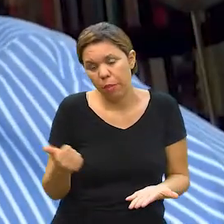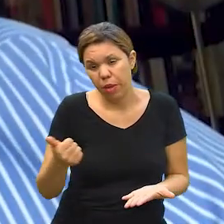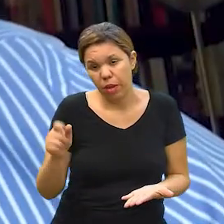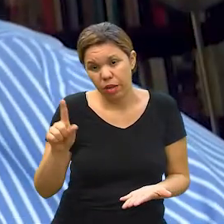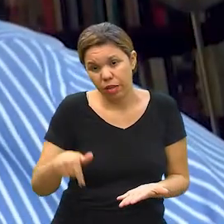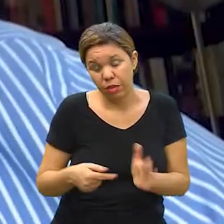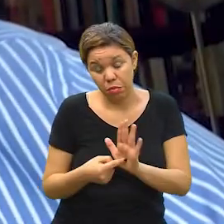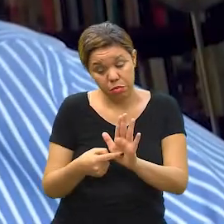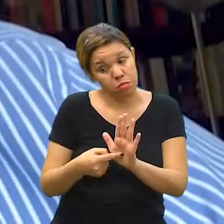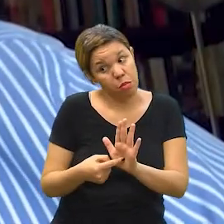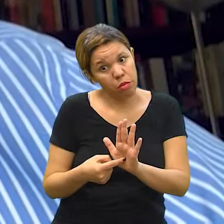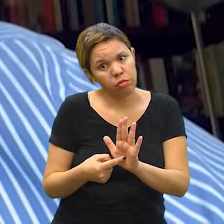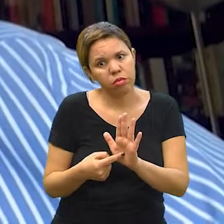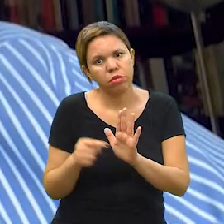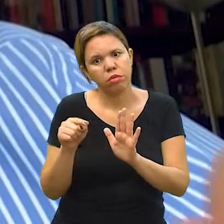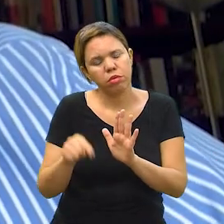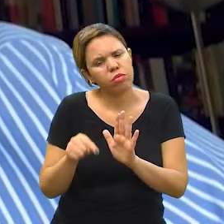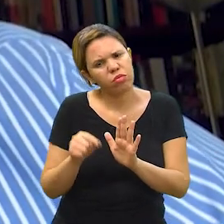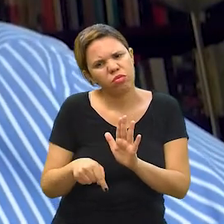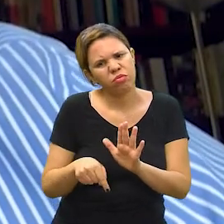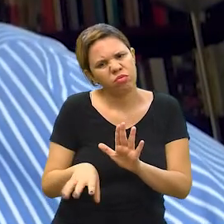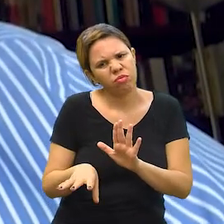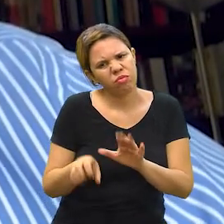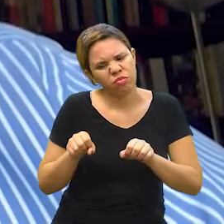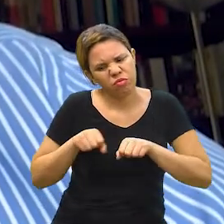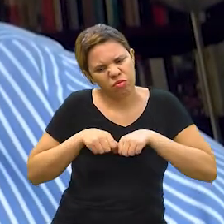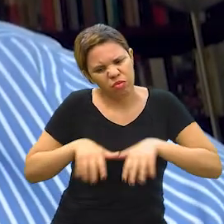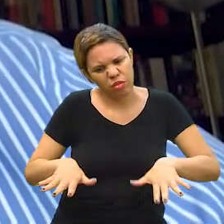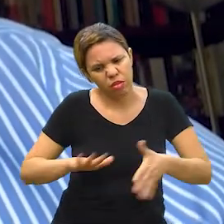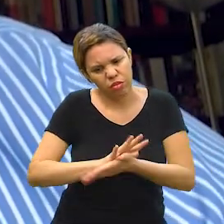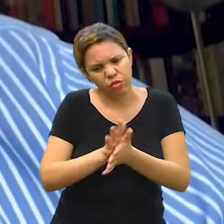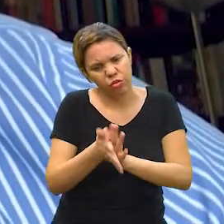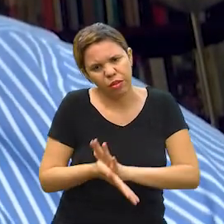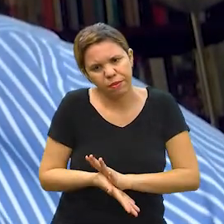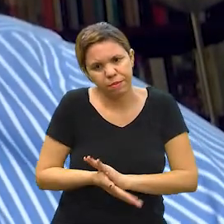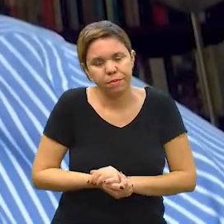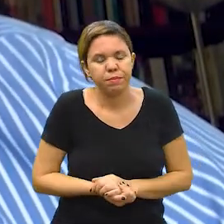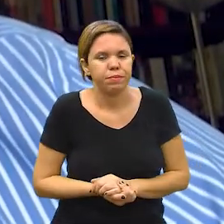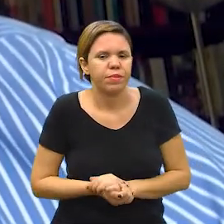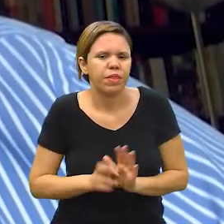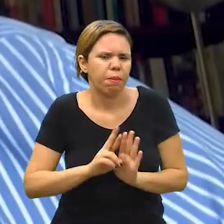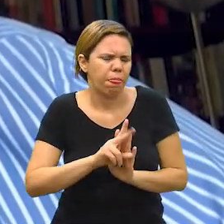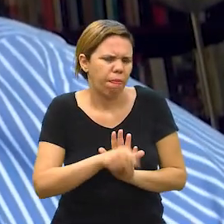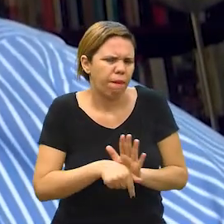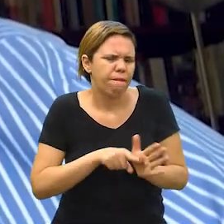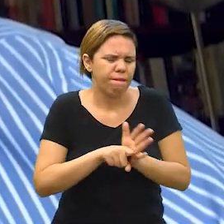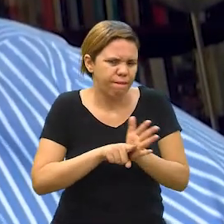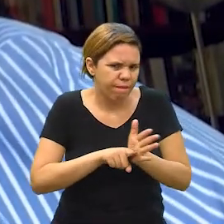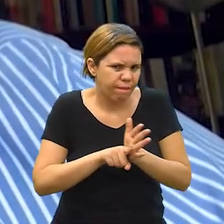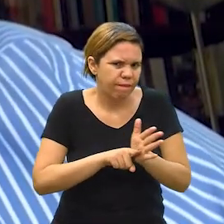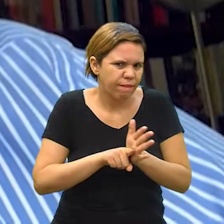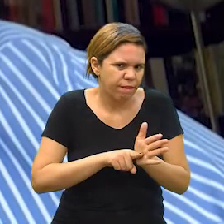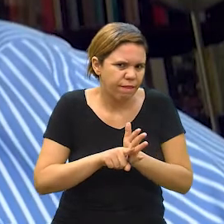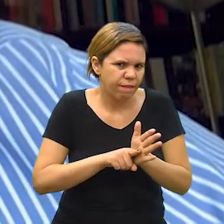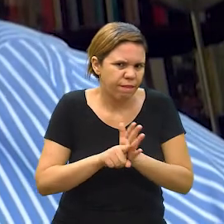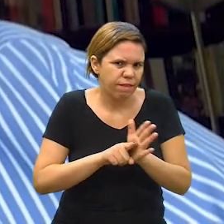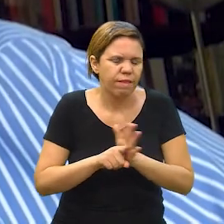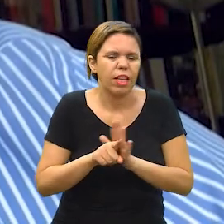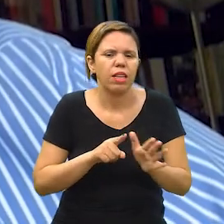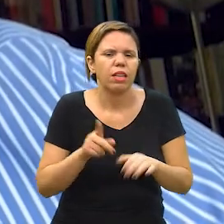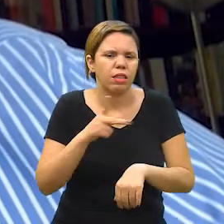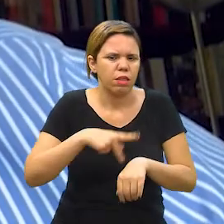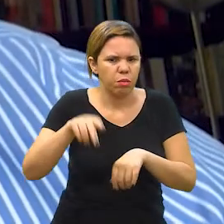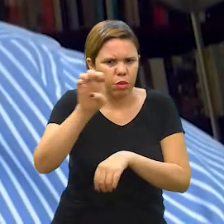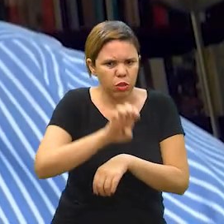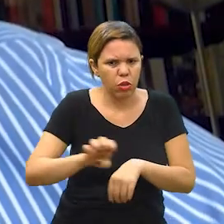que detectam esses invasores e os destroem. Vários estudos do Reino Unido mostraram